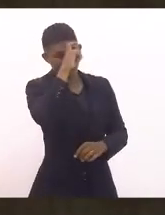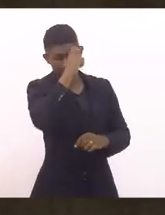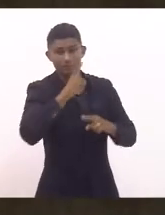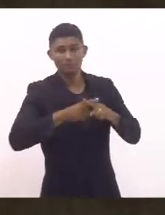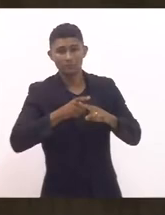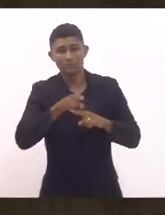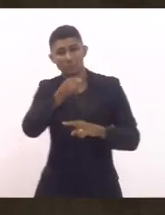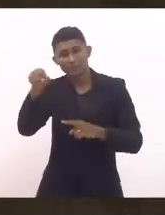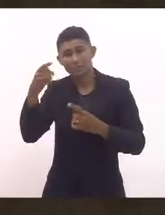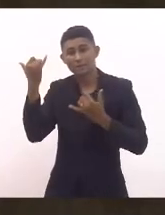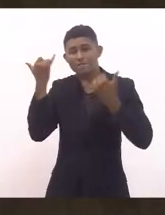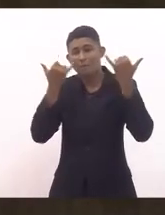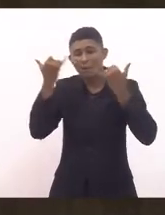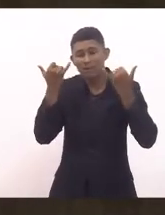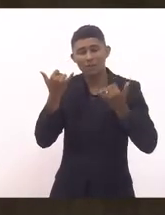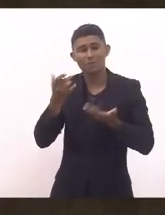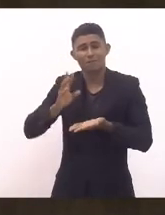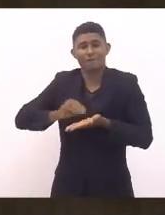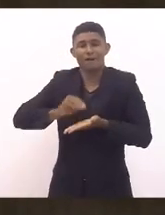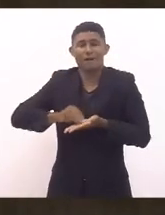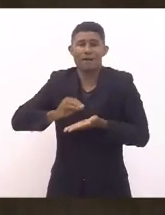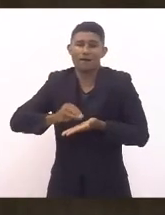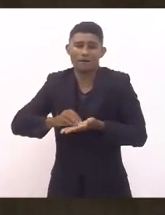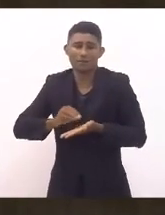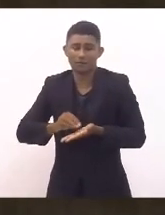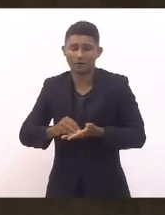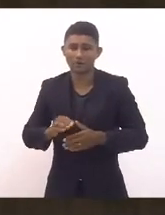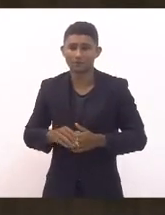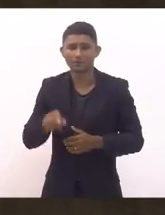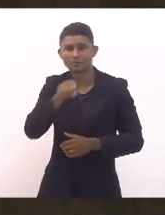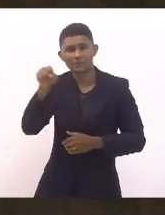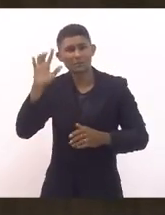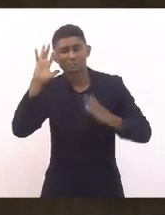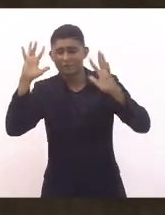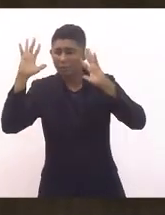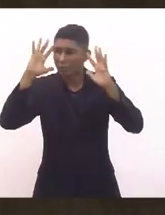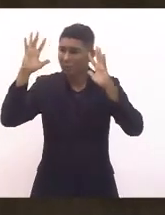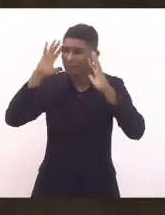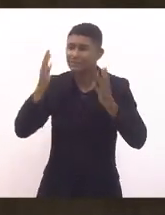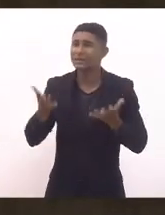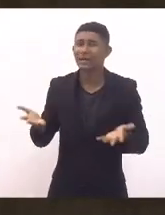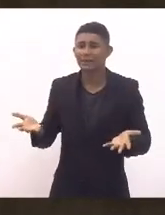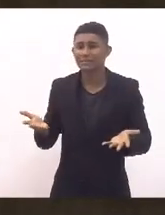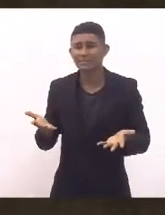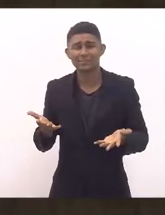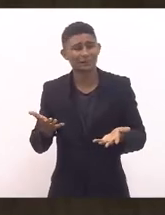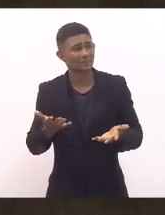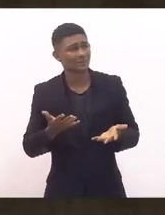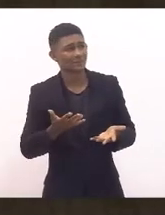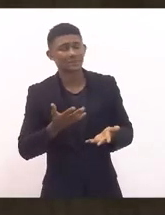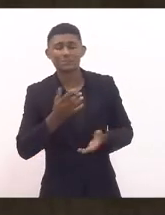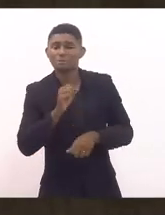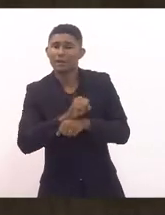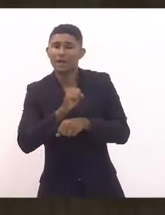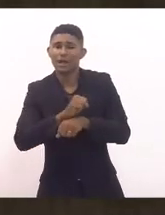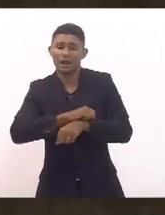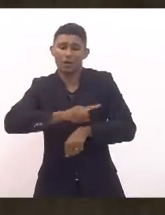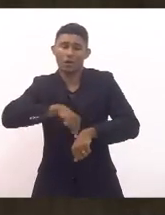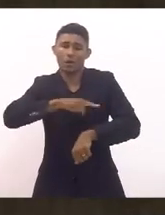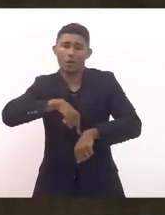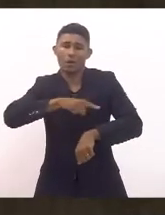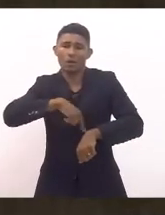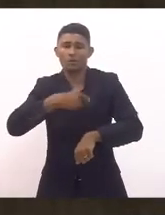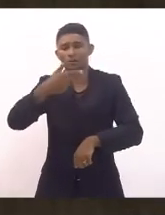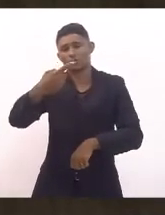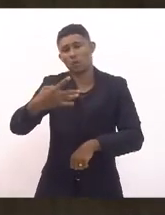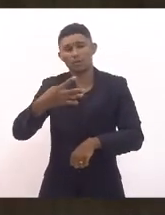então ainda fica no campo do pensamento de que só 24 horas depois, seja